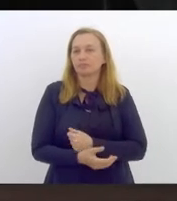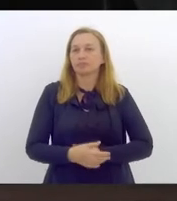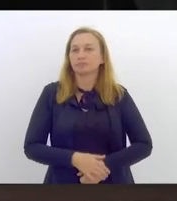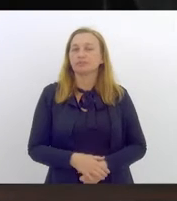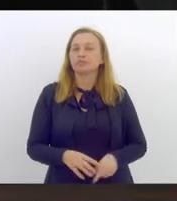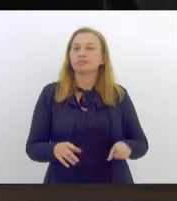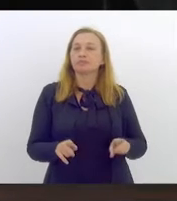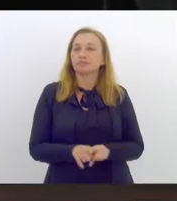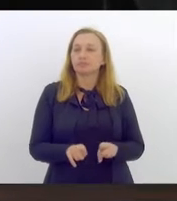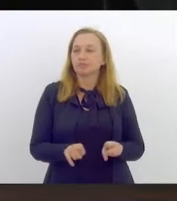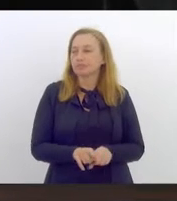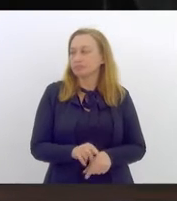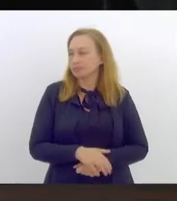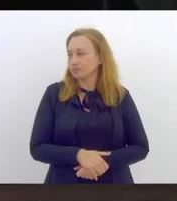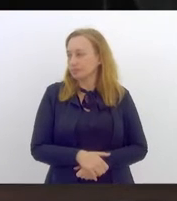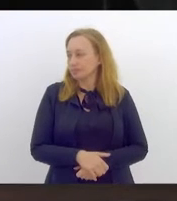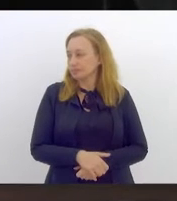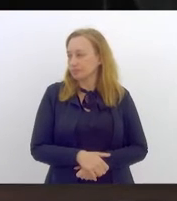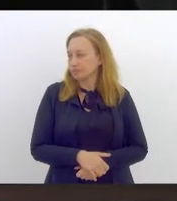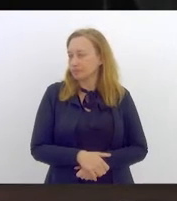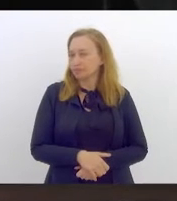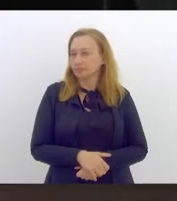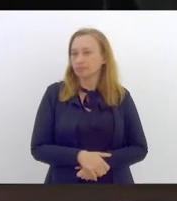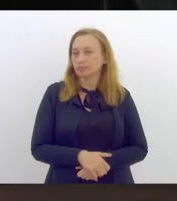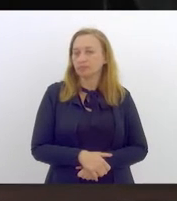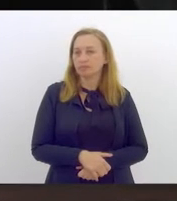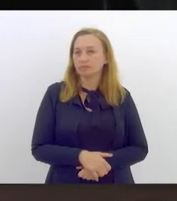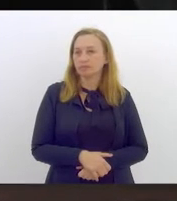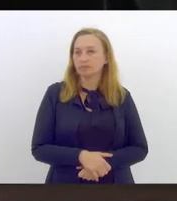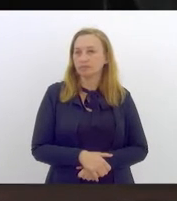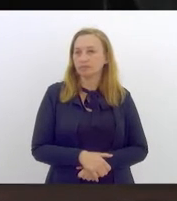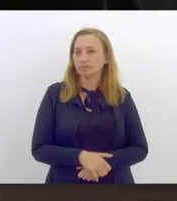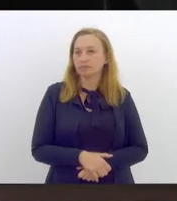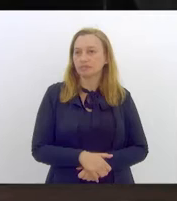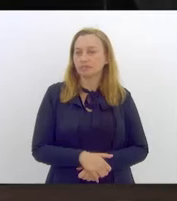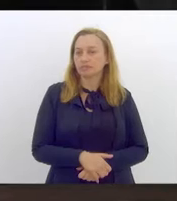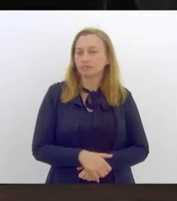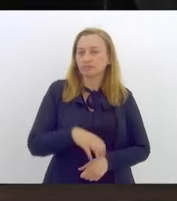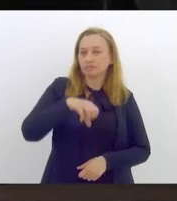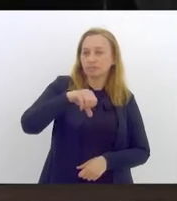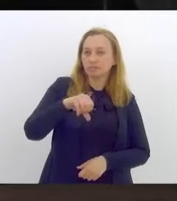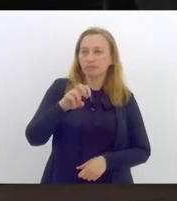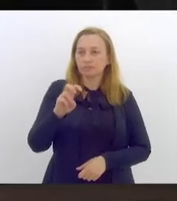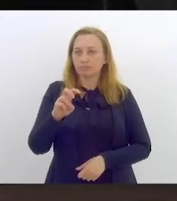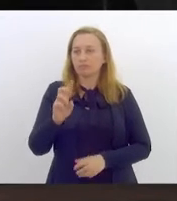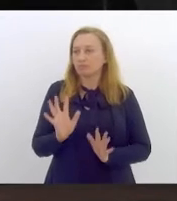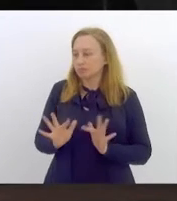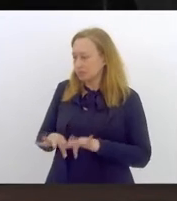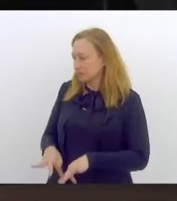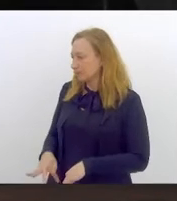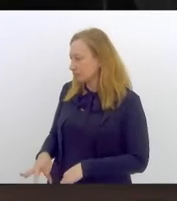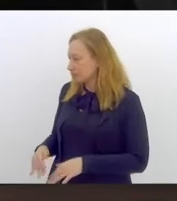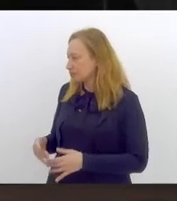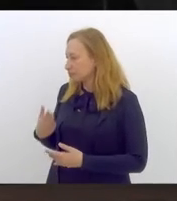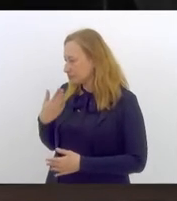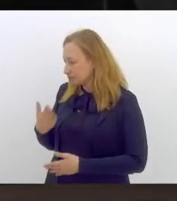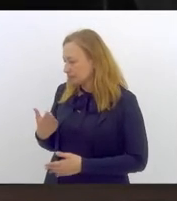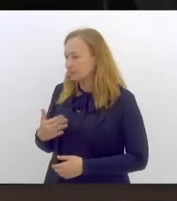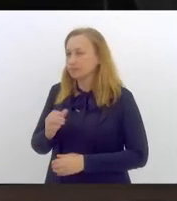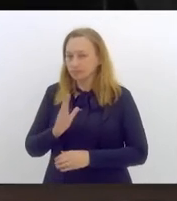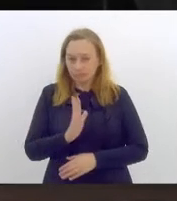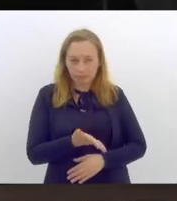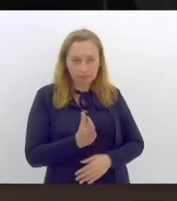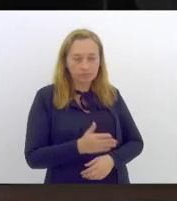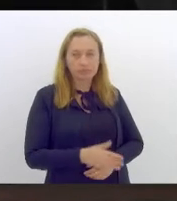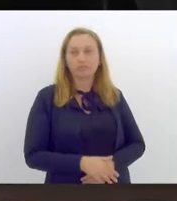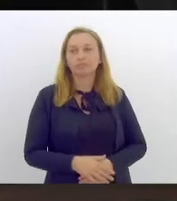E, portanto, quando se faz um corte de 95%... Para concluir, por favor, estou concluindo, deputado. Já, senhor presidente. Quando